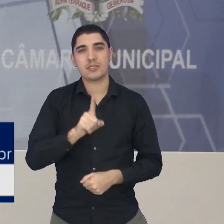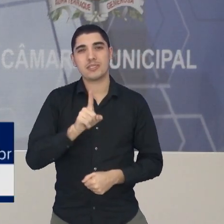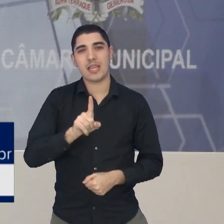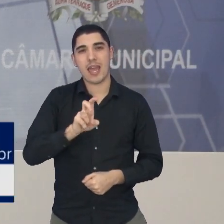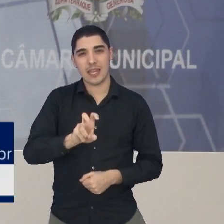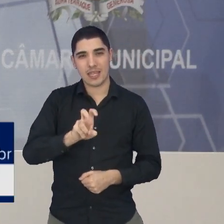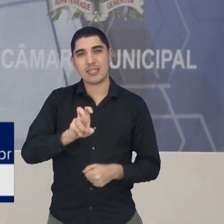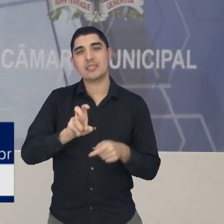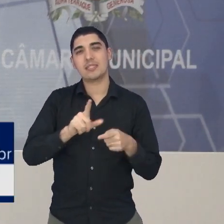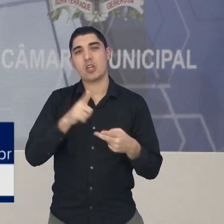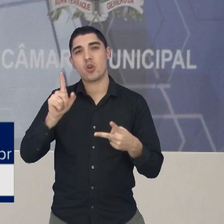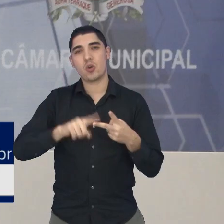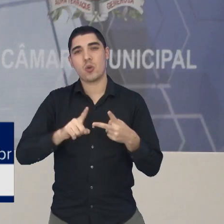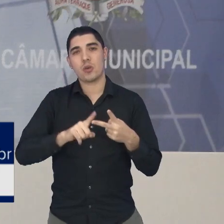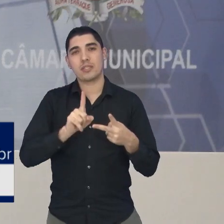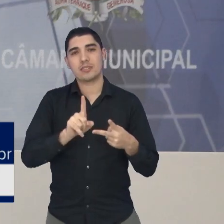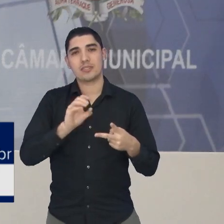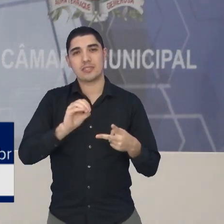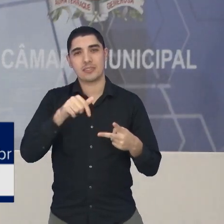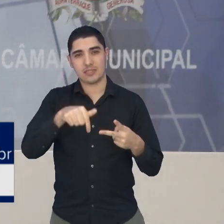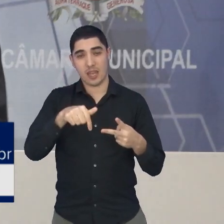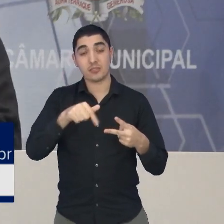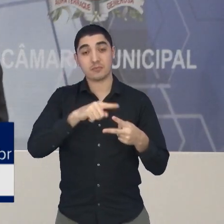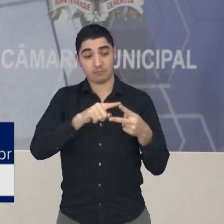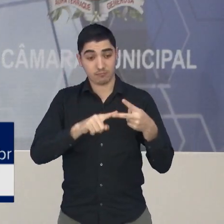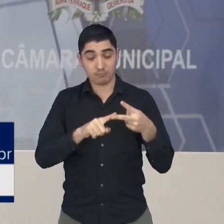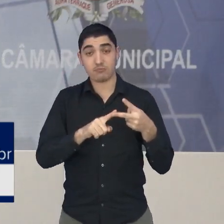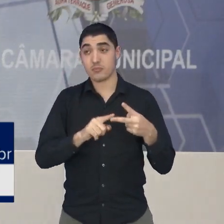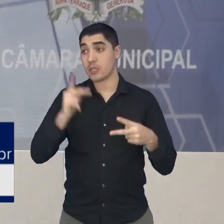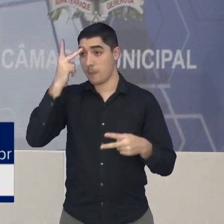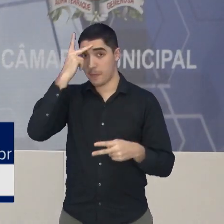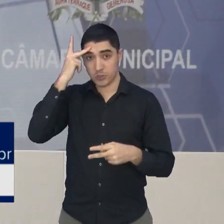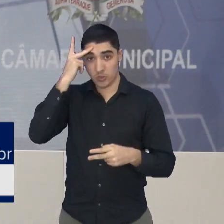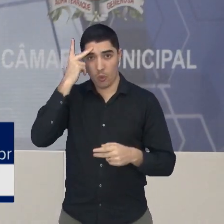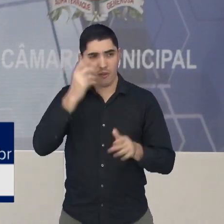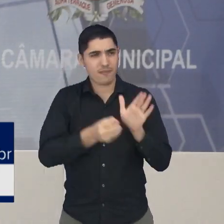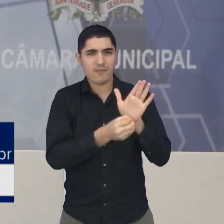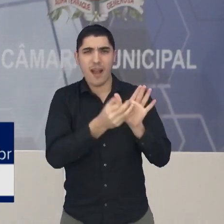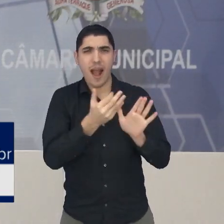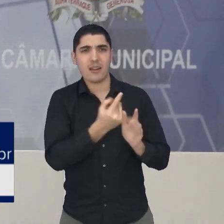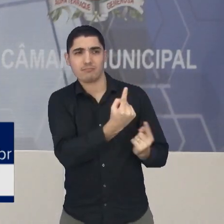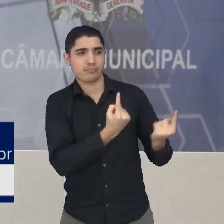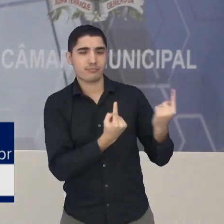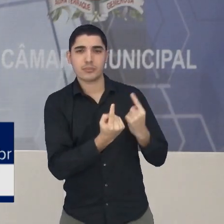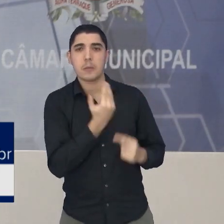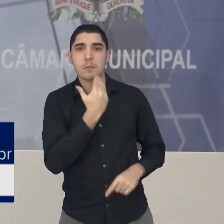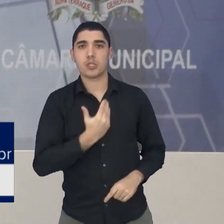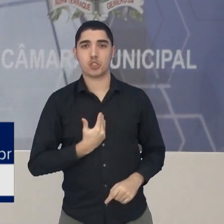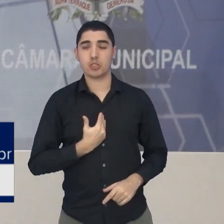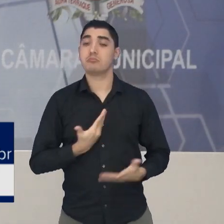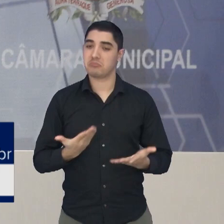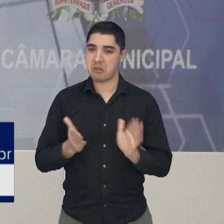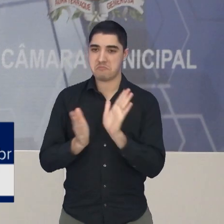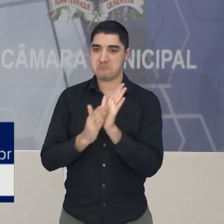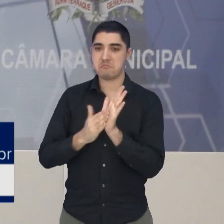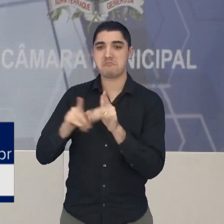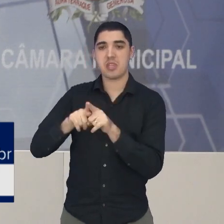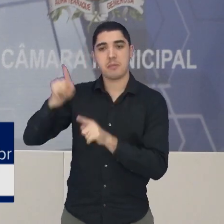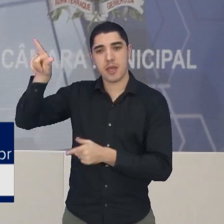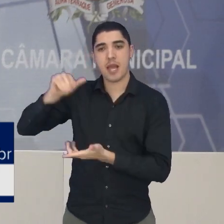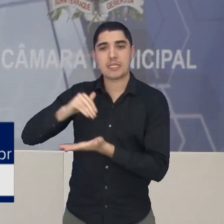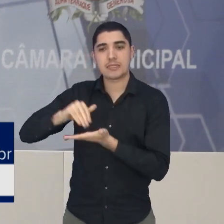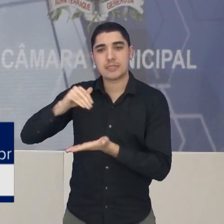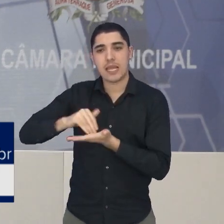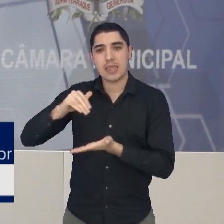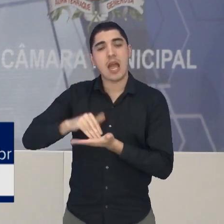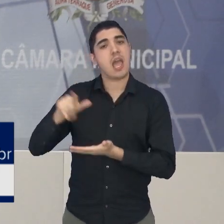107, são linhas que, pedidos que chegaram em nossos gabinetes por diversas vezes. Quero aqui até parabenizar a secretaria por